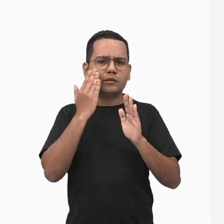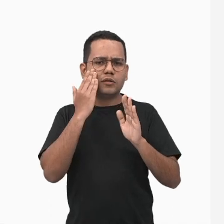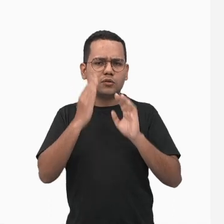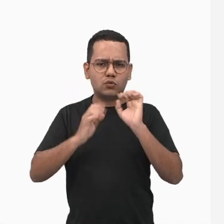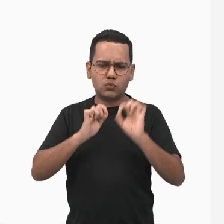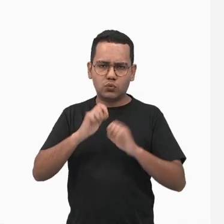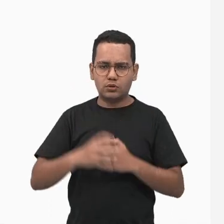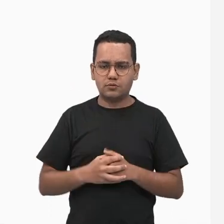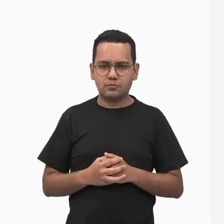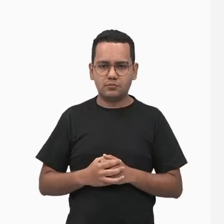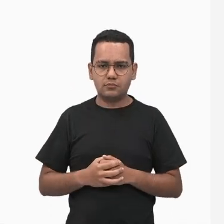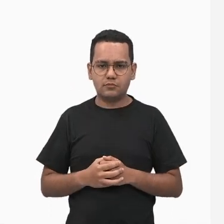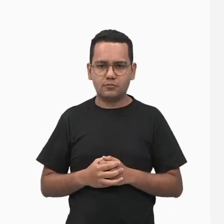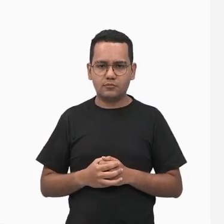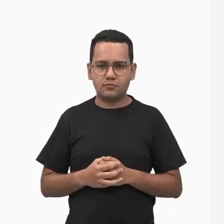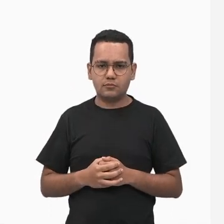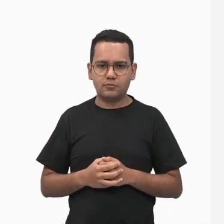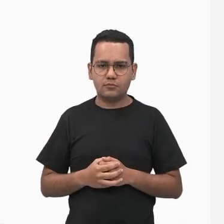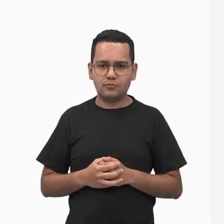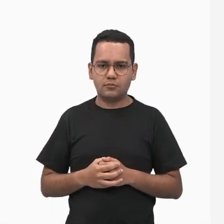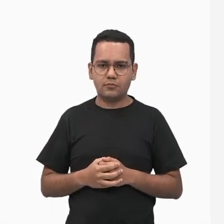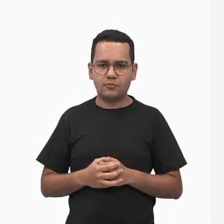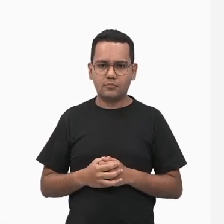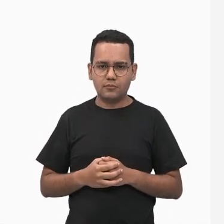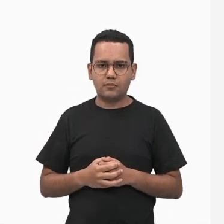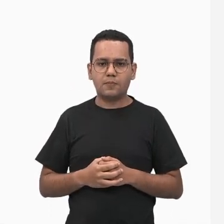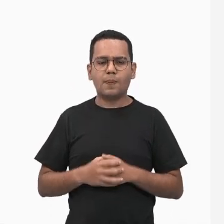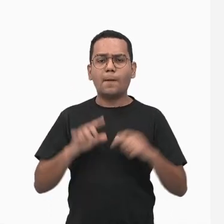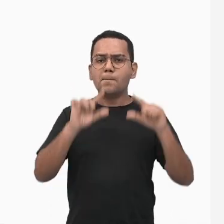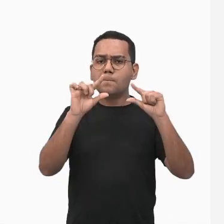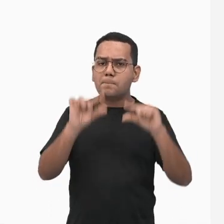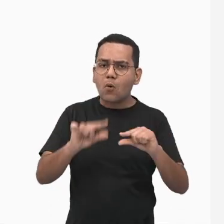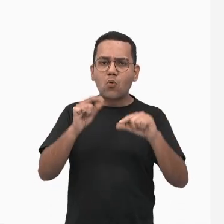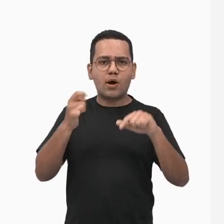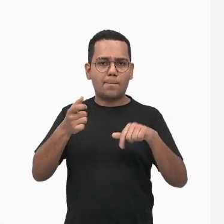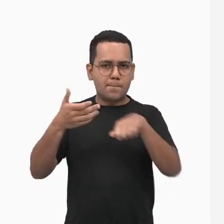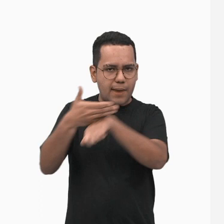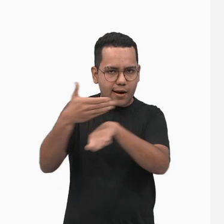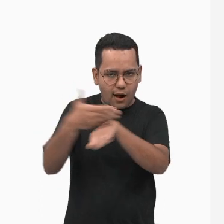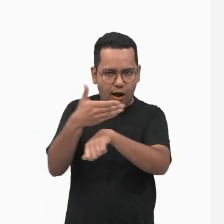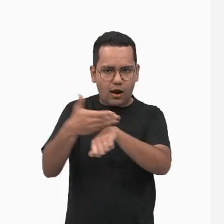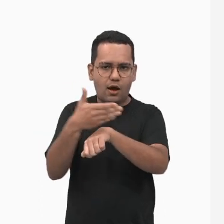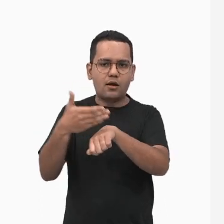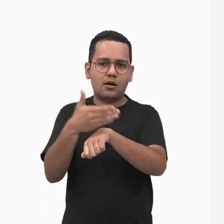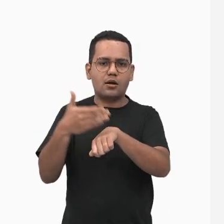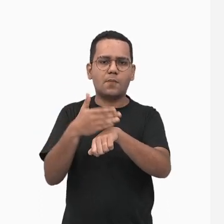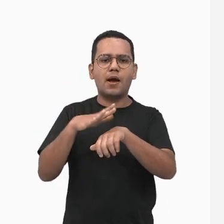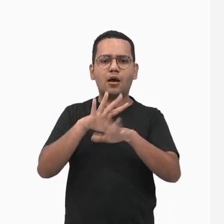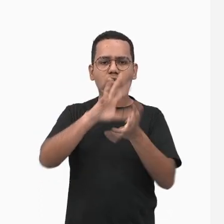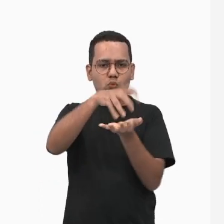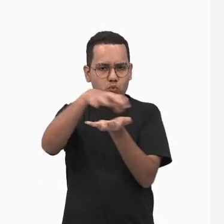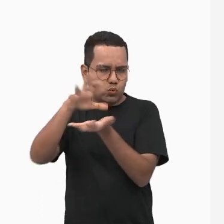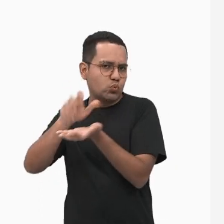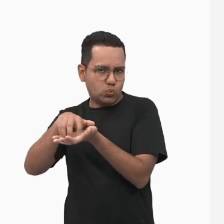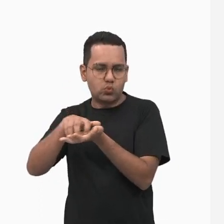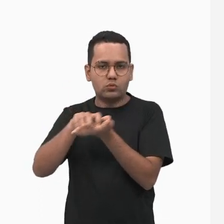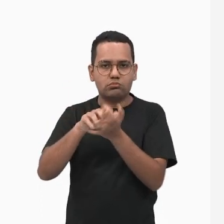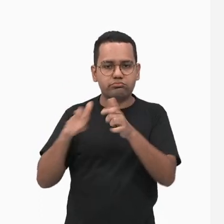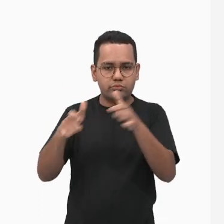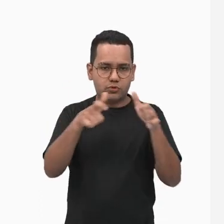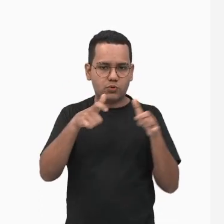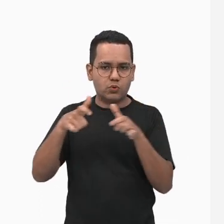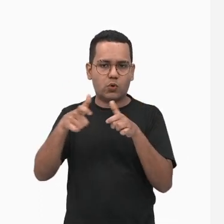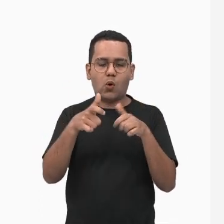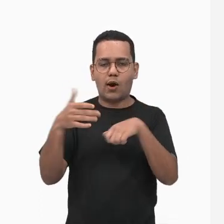restringe os poderes das assembleias provinciais, subordina a justiça e a força militar ao Ministério da